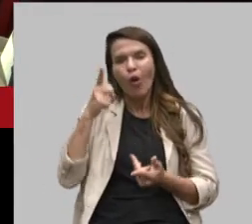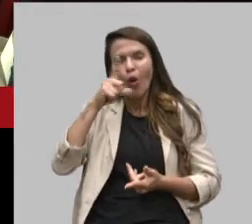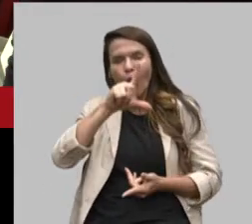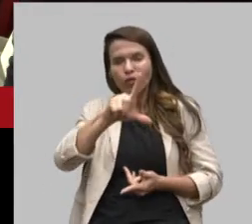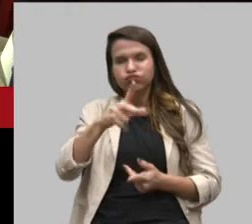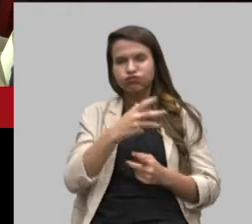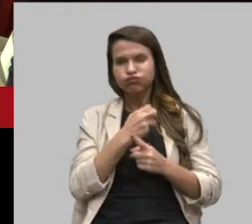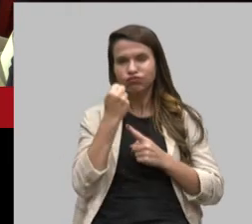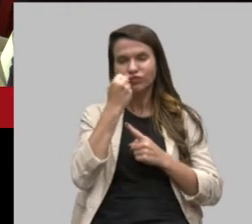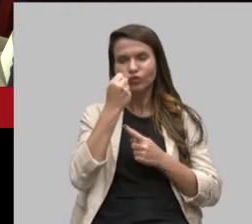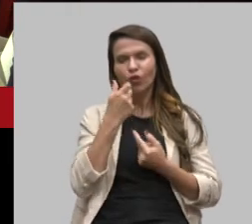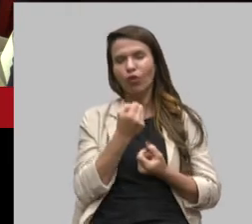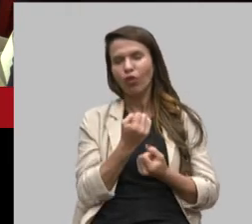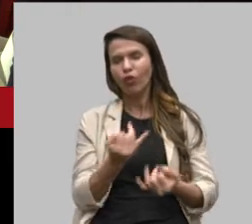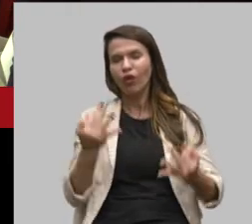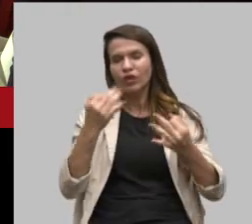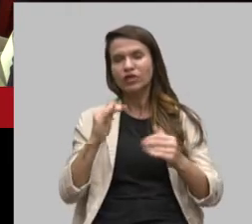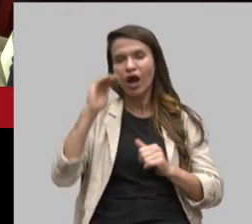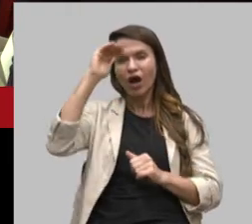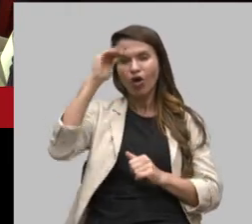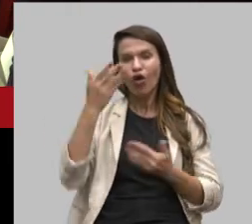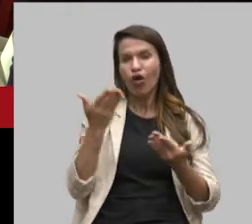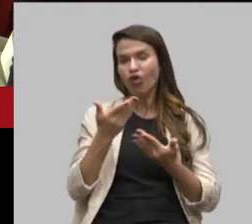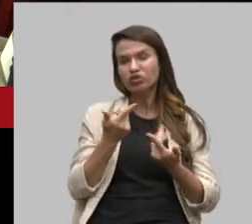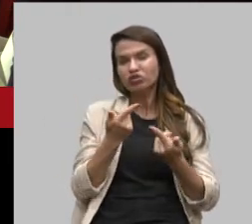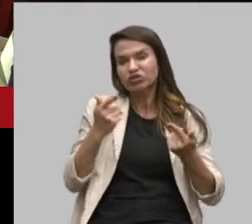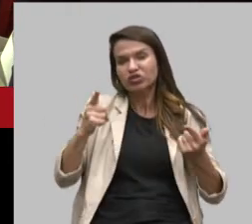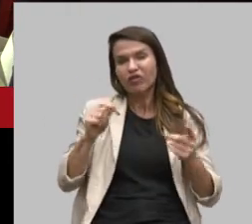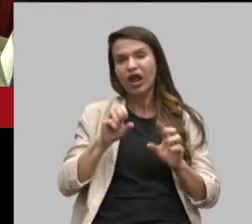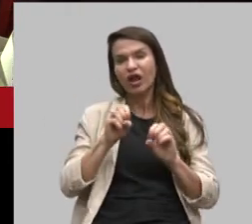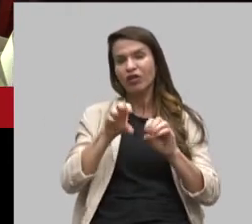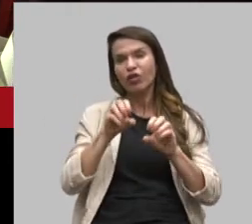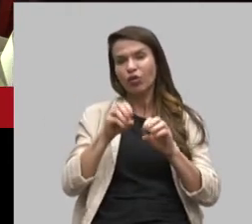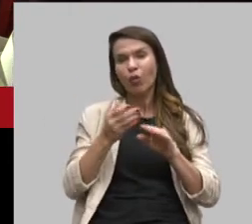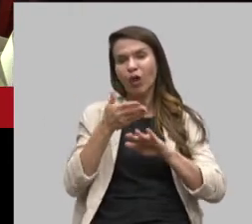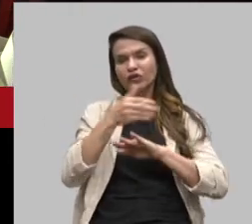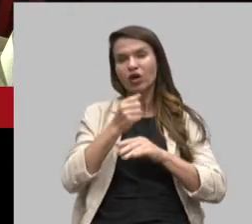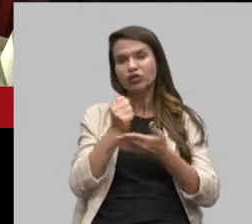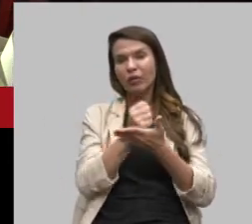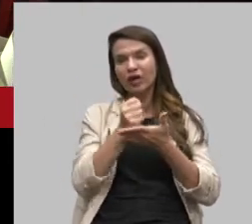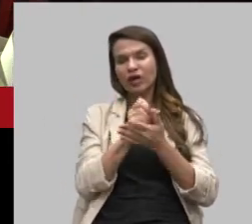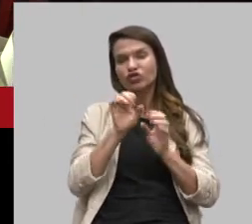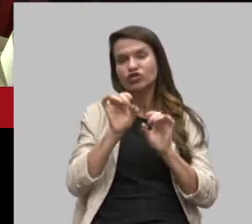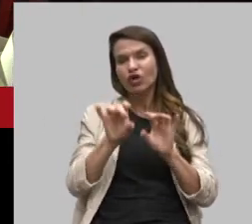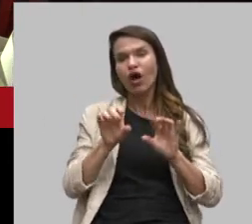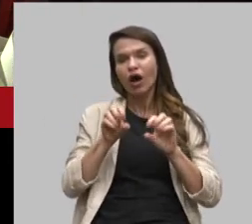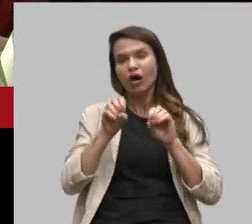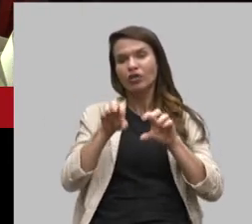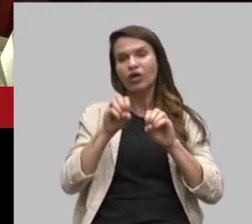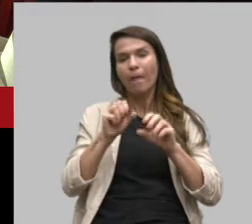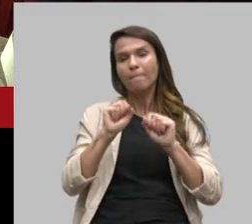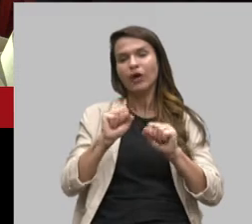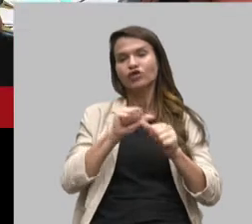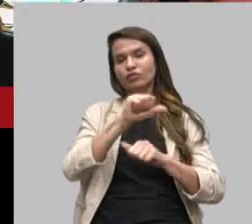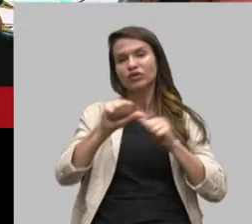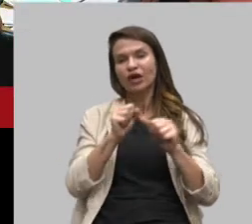quando quantos adultos hoje em dia não tiveram educação um acesso básico só educação pode mudar nossa